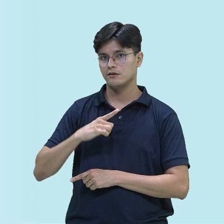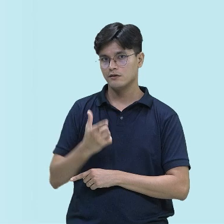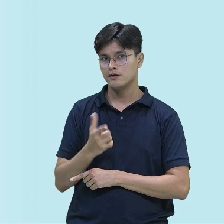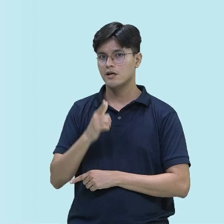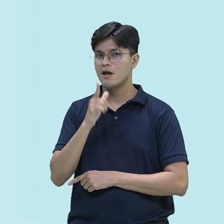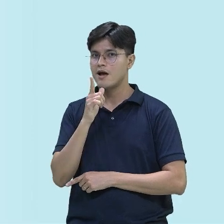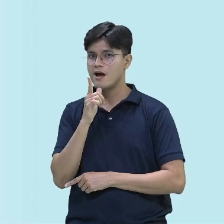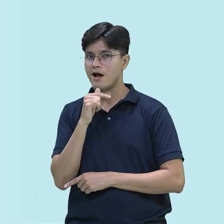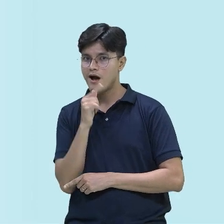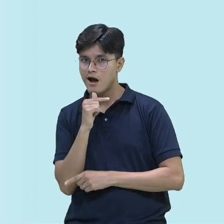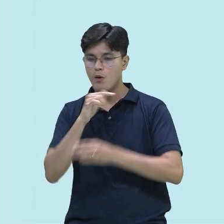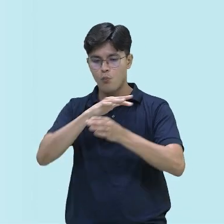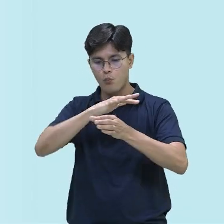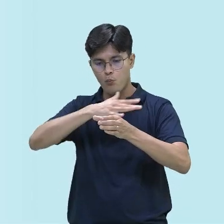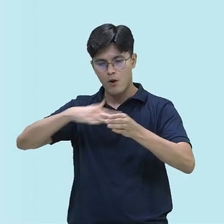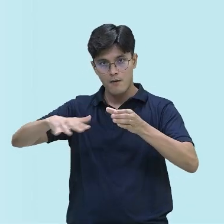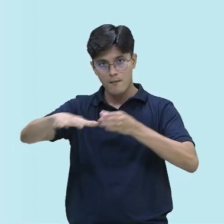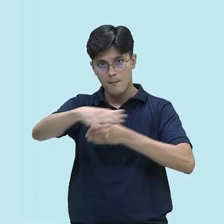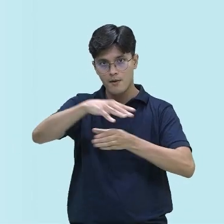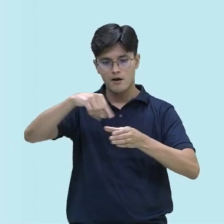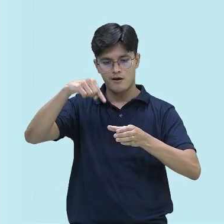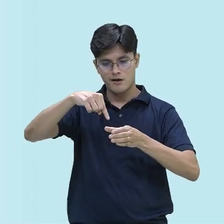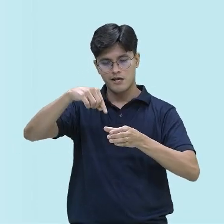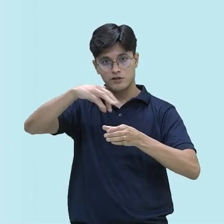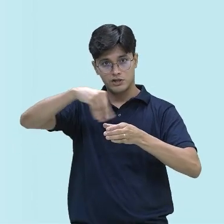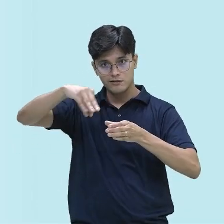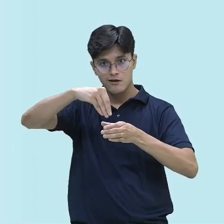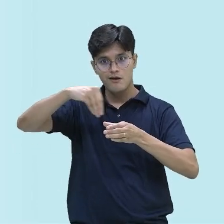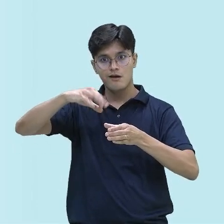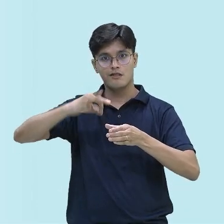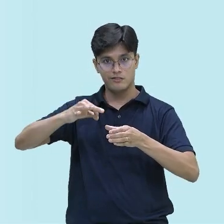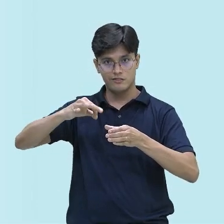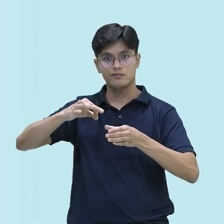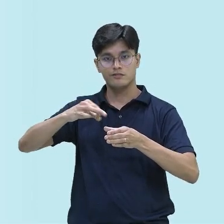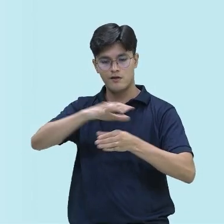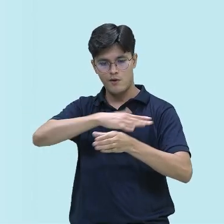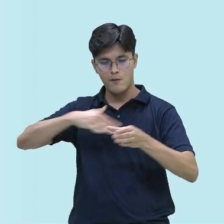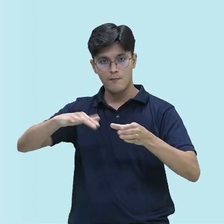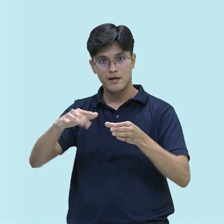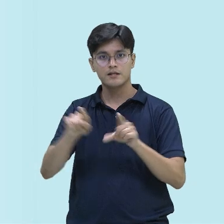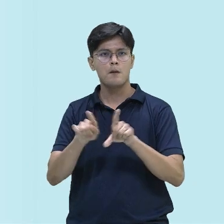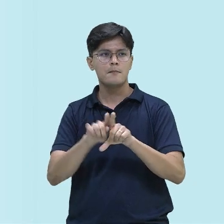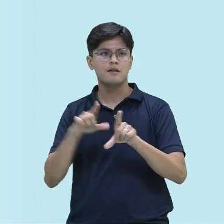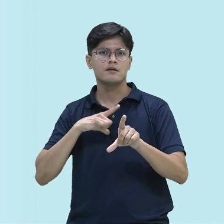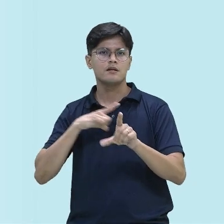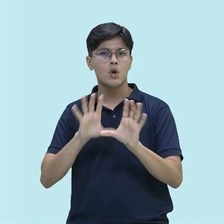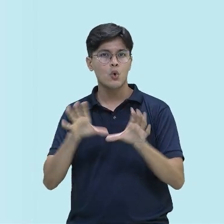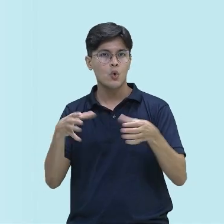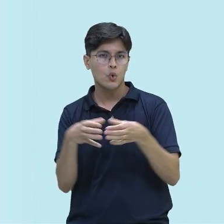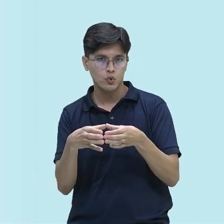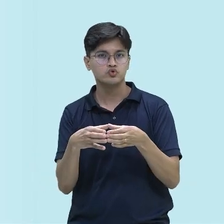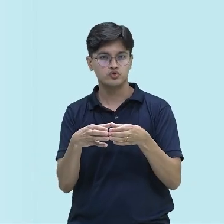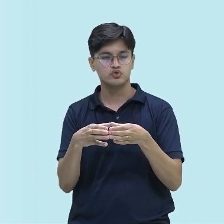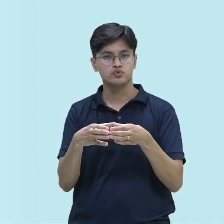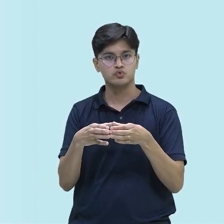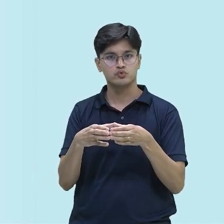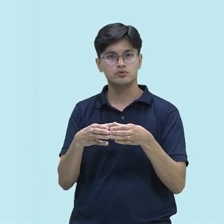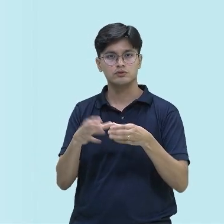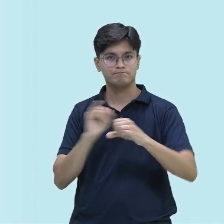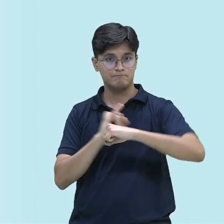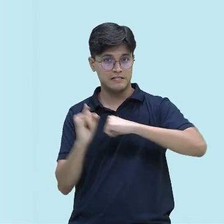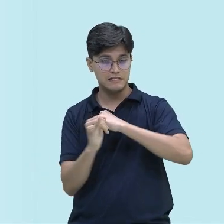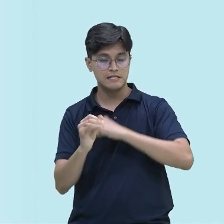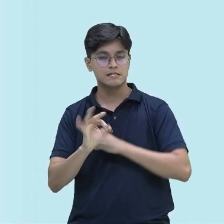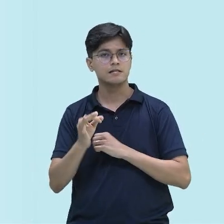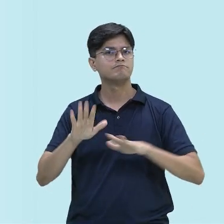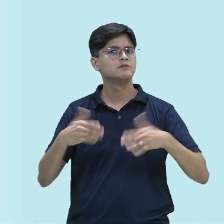encontra cercado de água, né? Nós temos a enseada, que é uma praia em formato de arco aberto. Então, cada um com